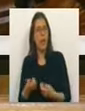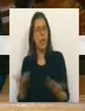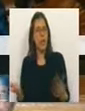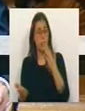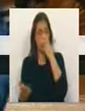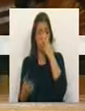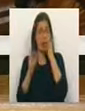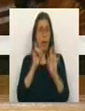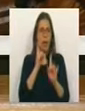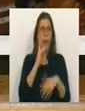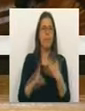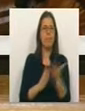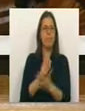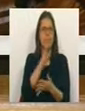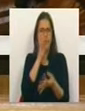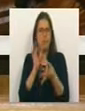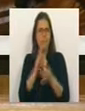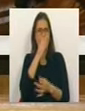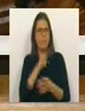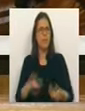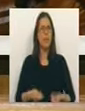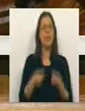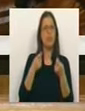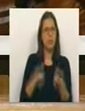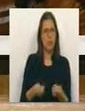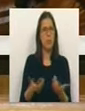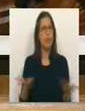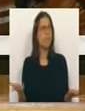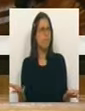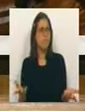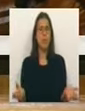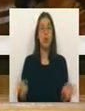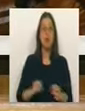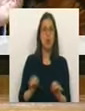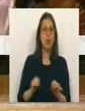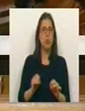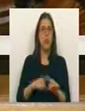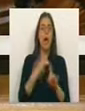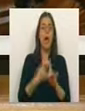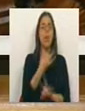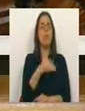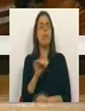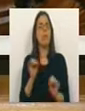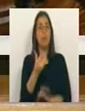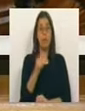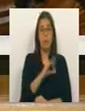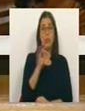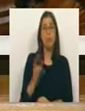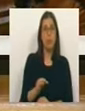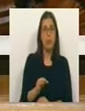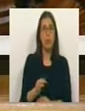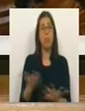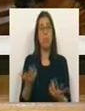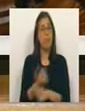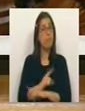É continuando a fraca execução no investimento, que não passou o ano de 2016 dos 20% e